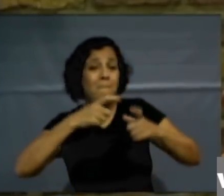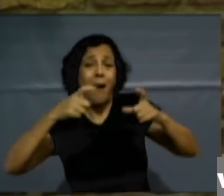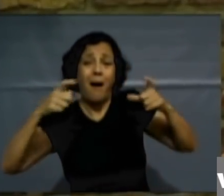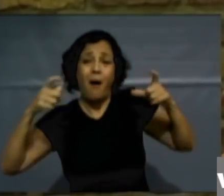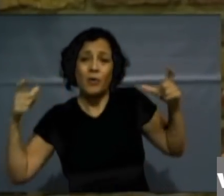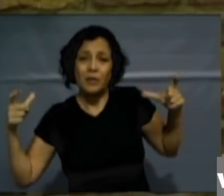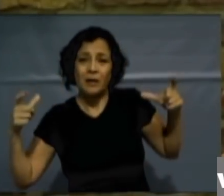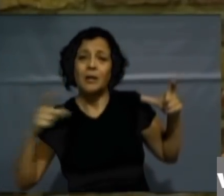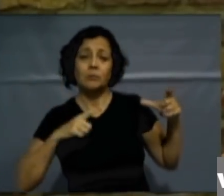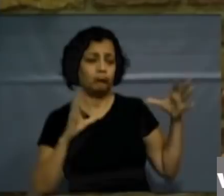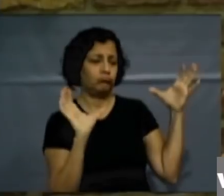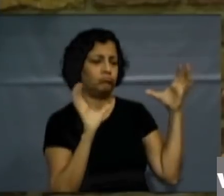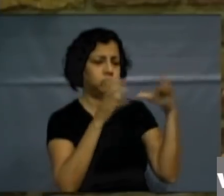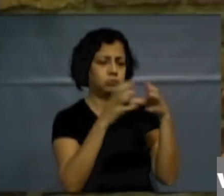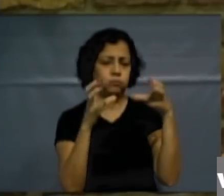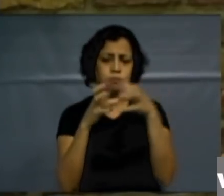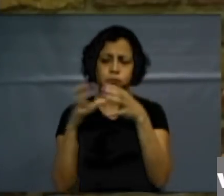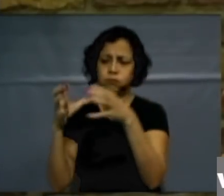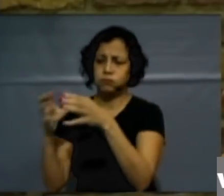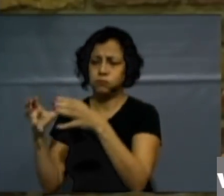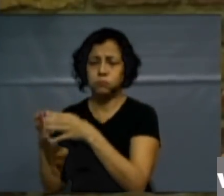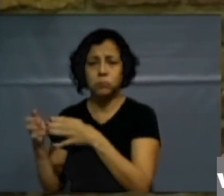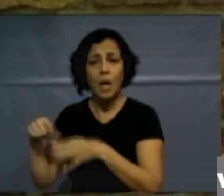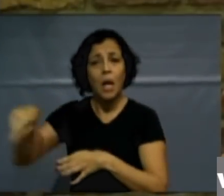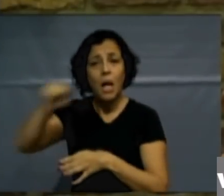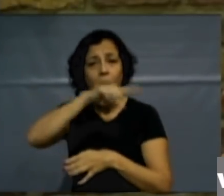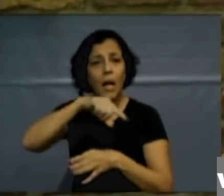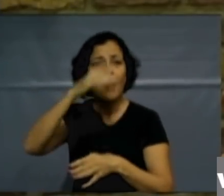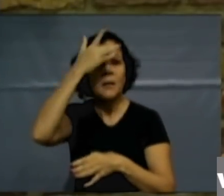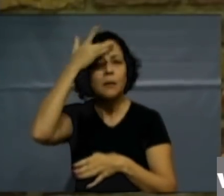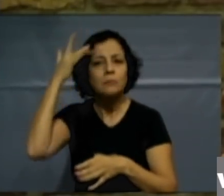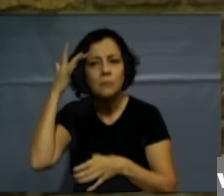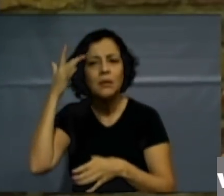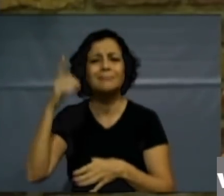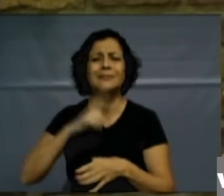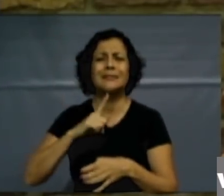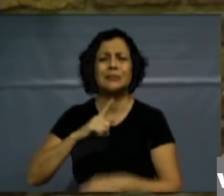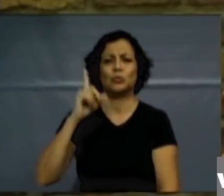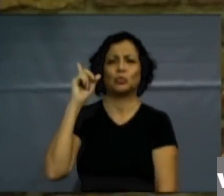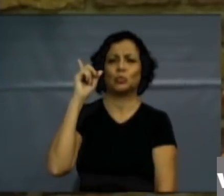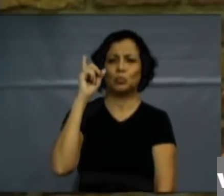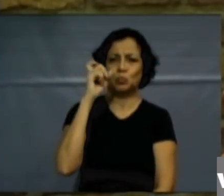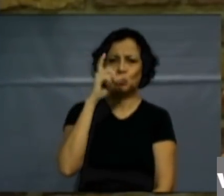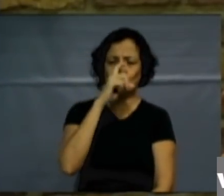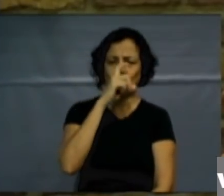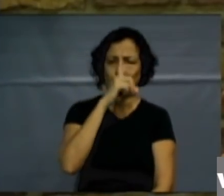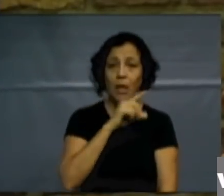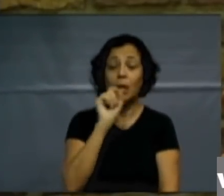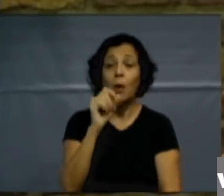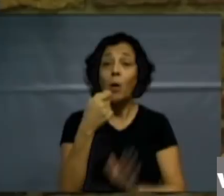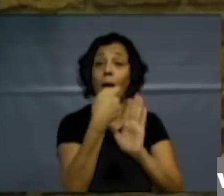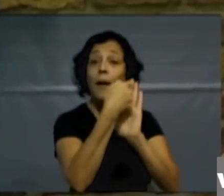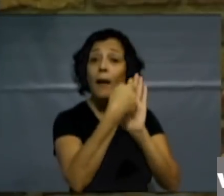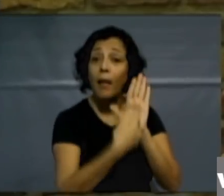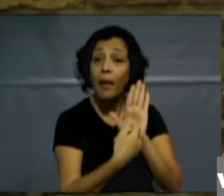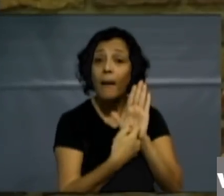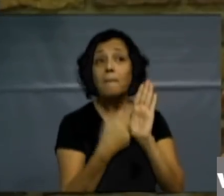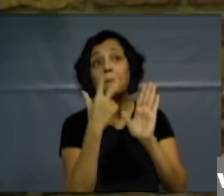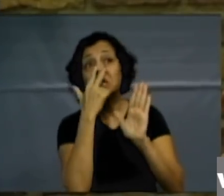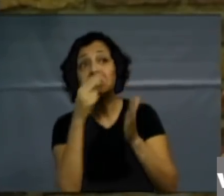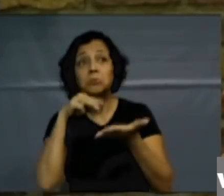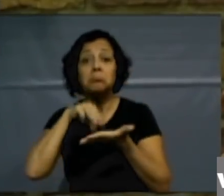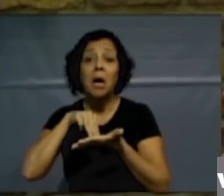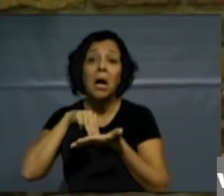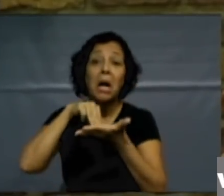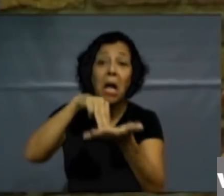de comunidades, que passavam por muitas dificuldades. Né? E uma epístola, ela é uma espécie de carta destinada a